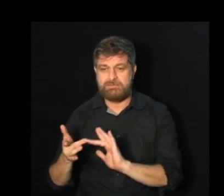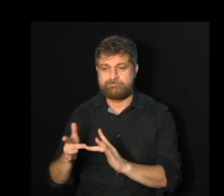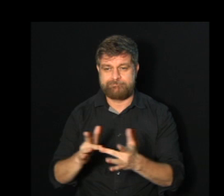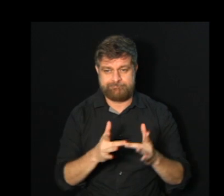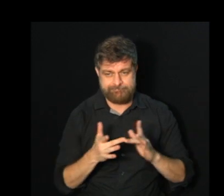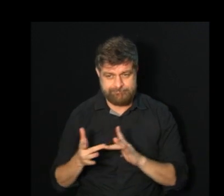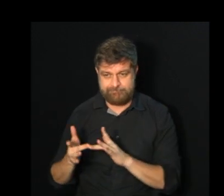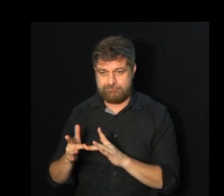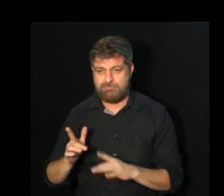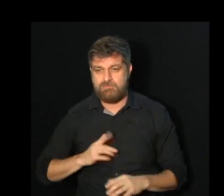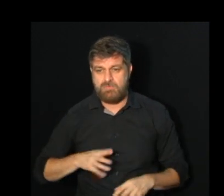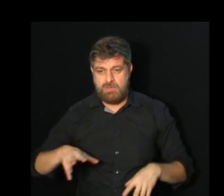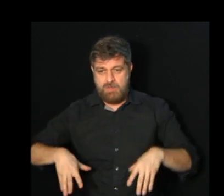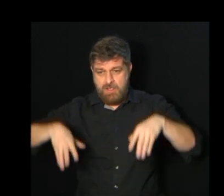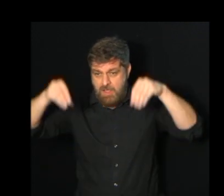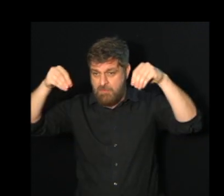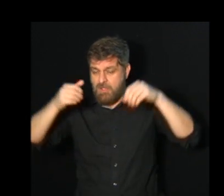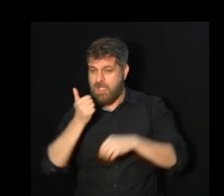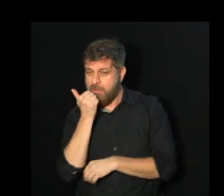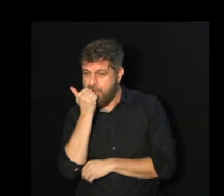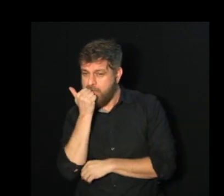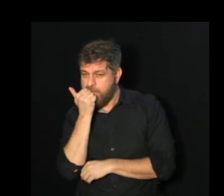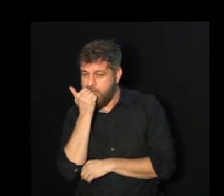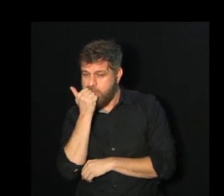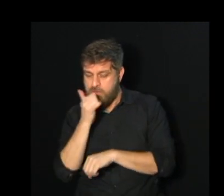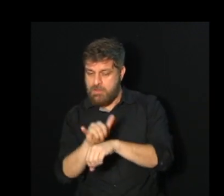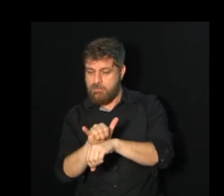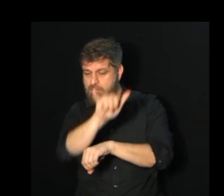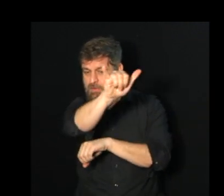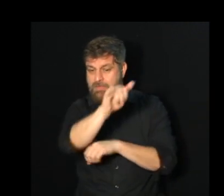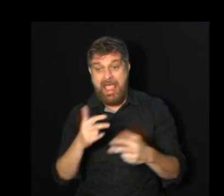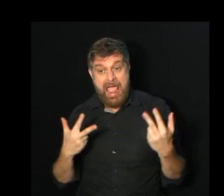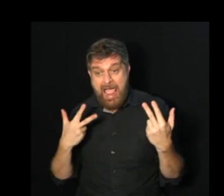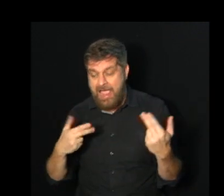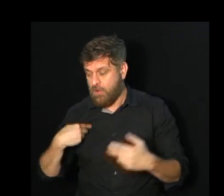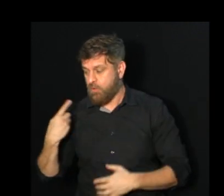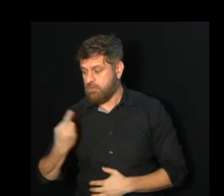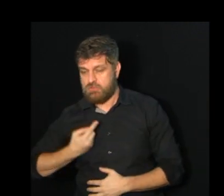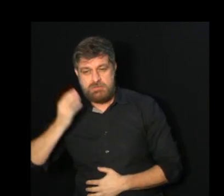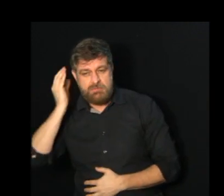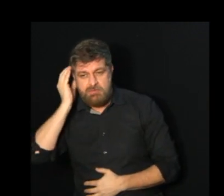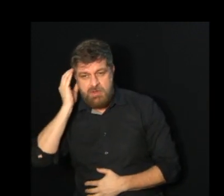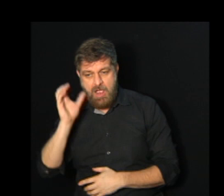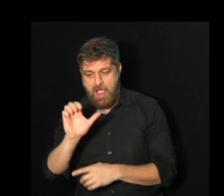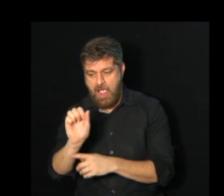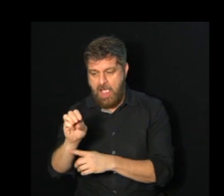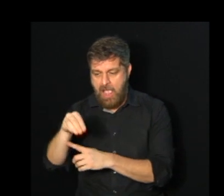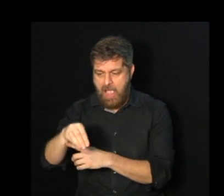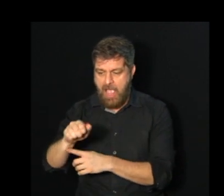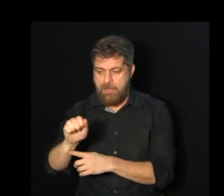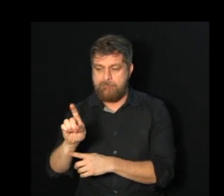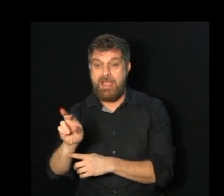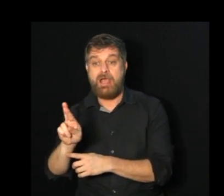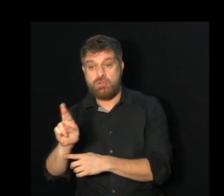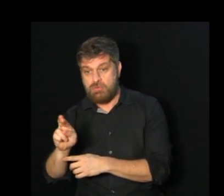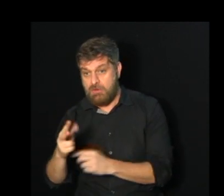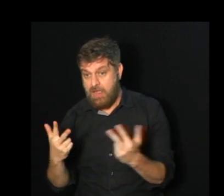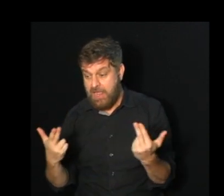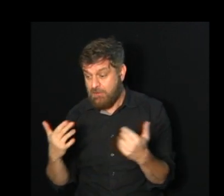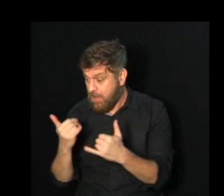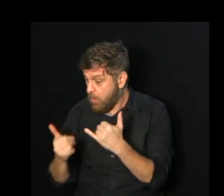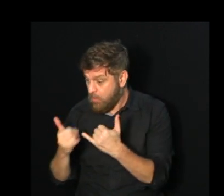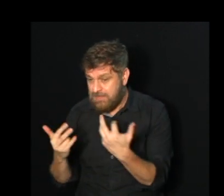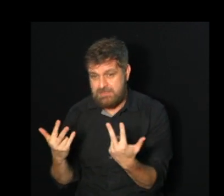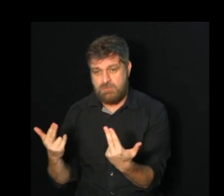com a torre são exatamente os mesmos rádios que o radioamador usa, mais ou menos na mesma frequência. Muito interessante isso.